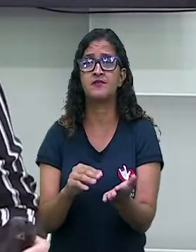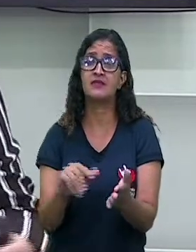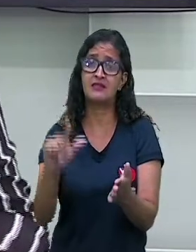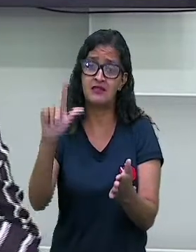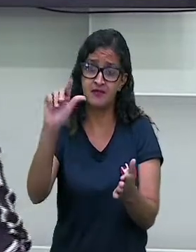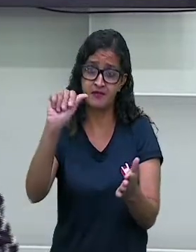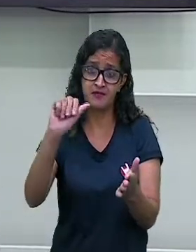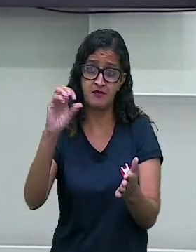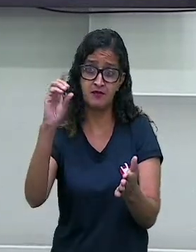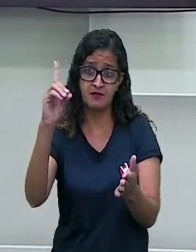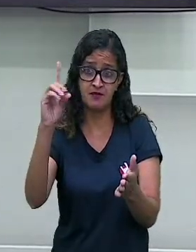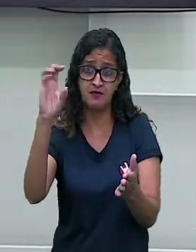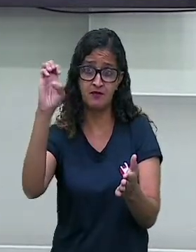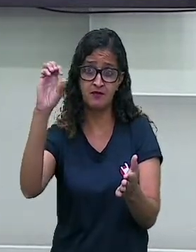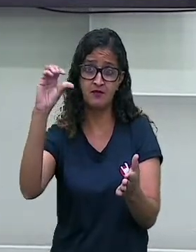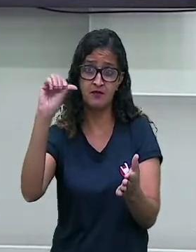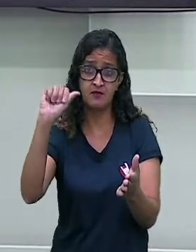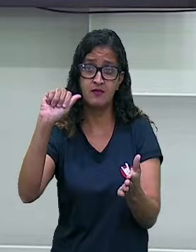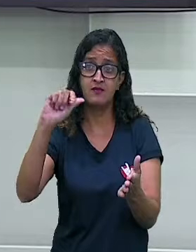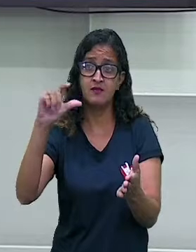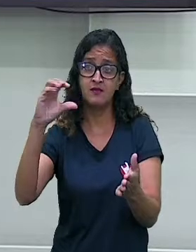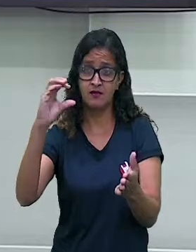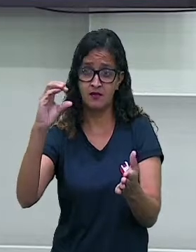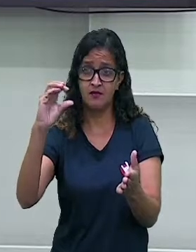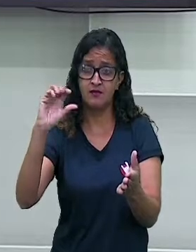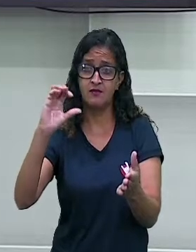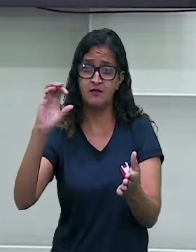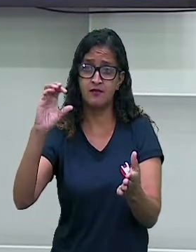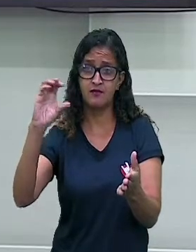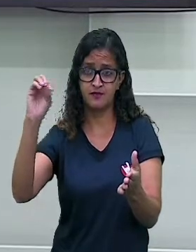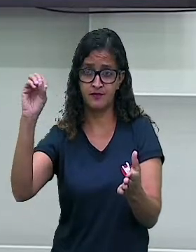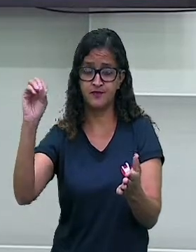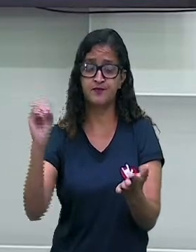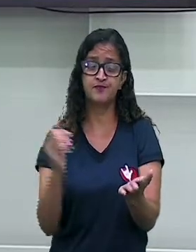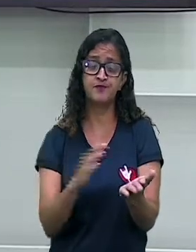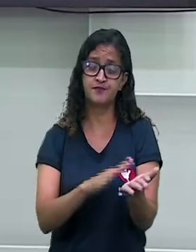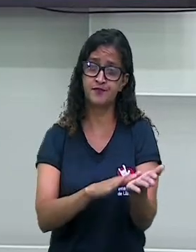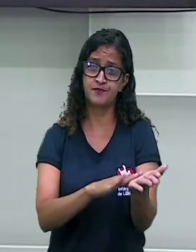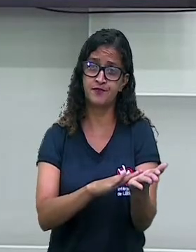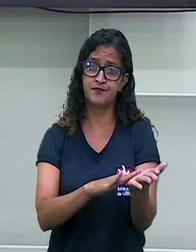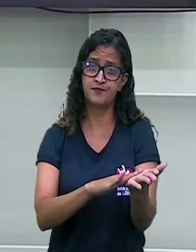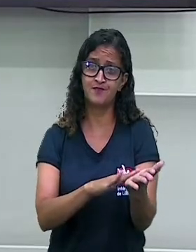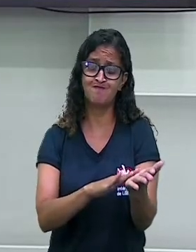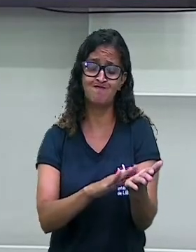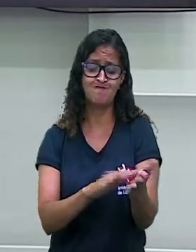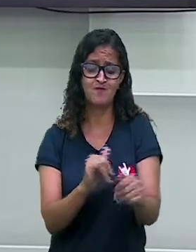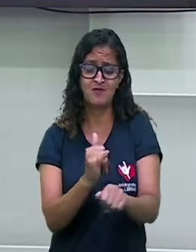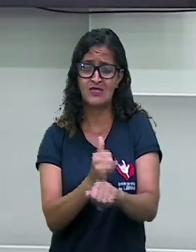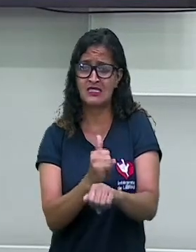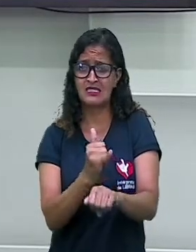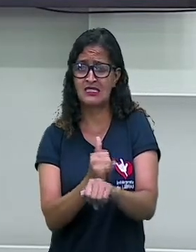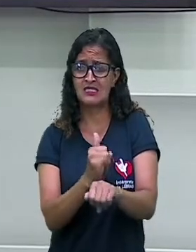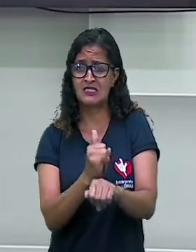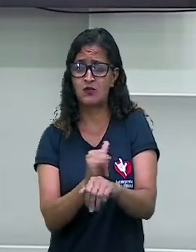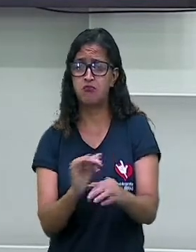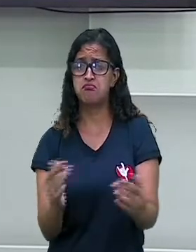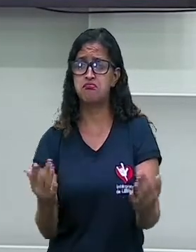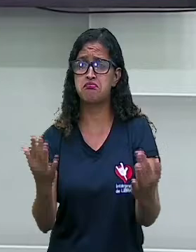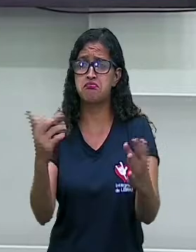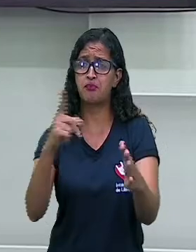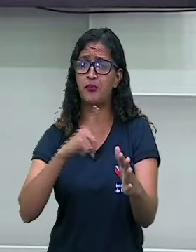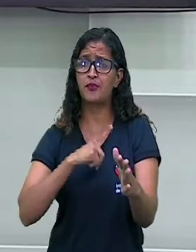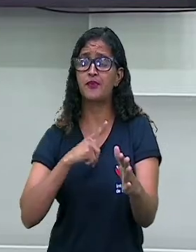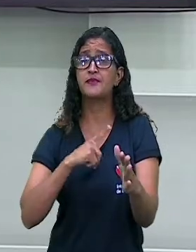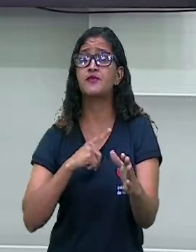na atividade postada na plataforma, ela está agora enferrujada. O que causou